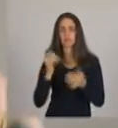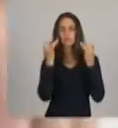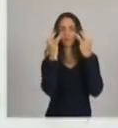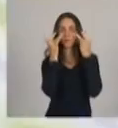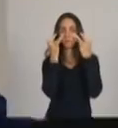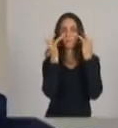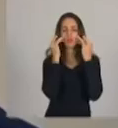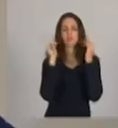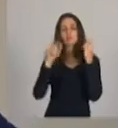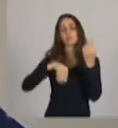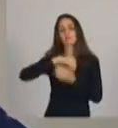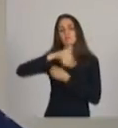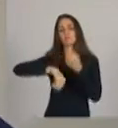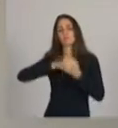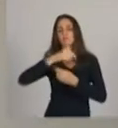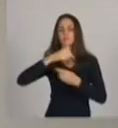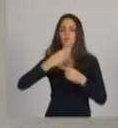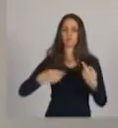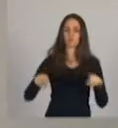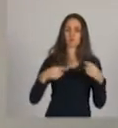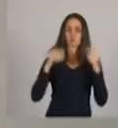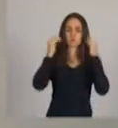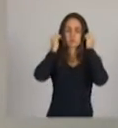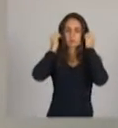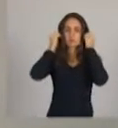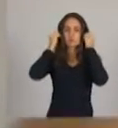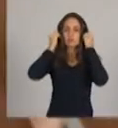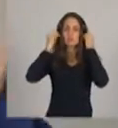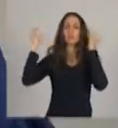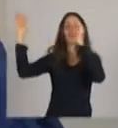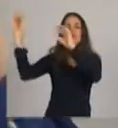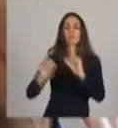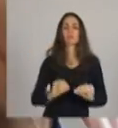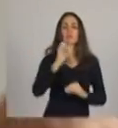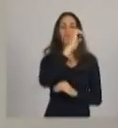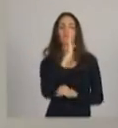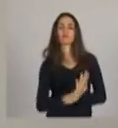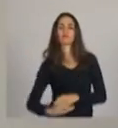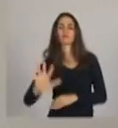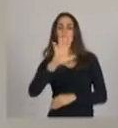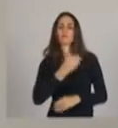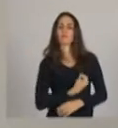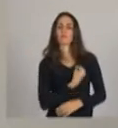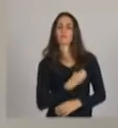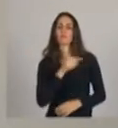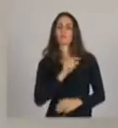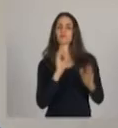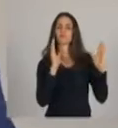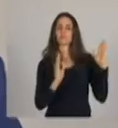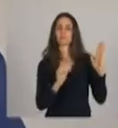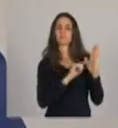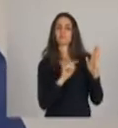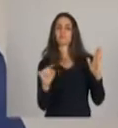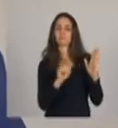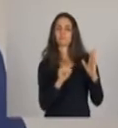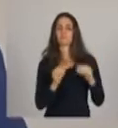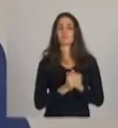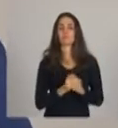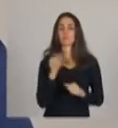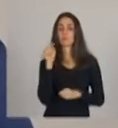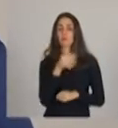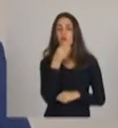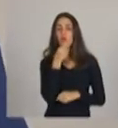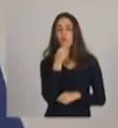viver vários períodos no Brasil, né? Ele tem uma importância